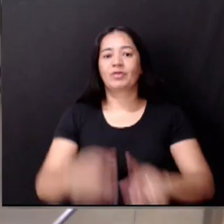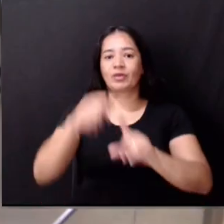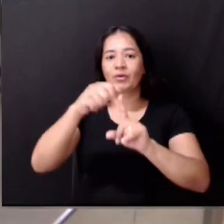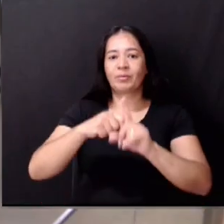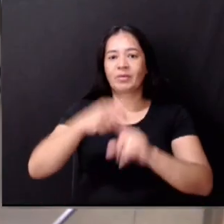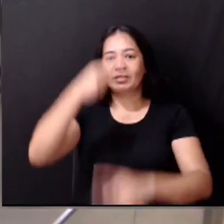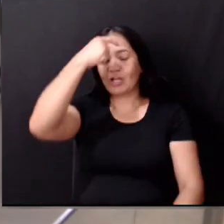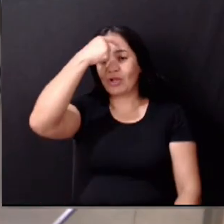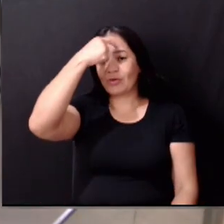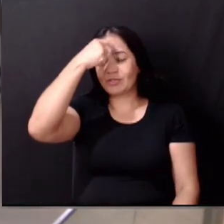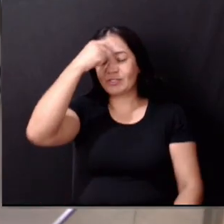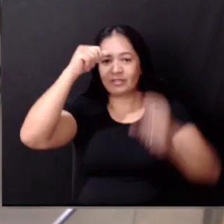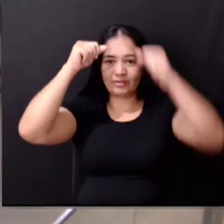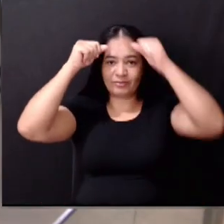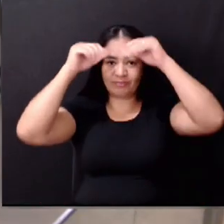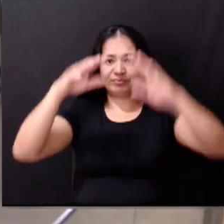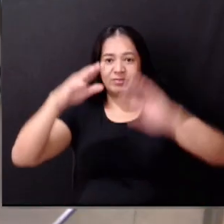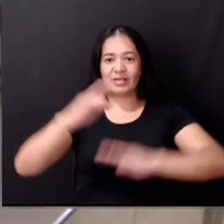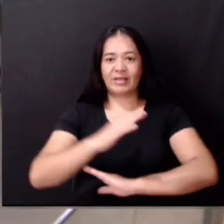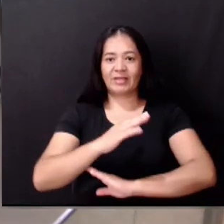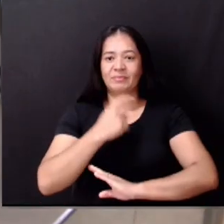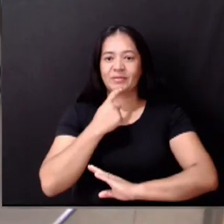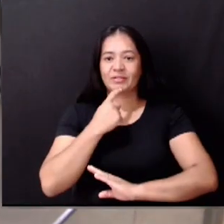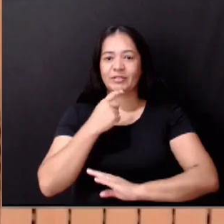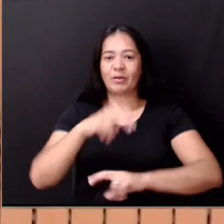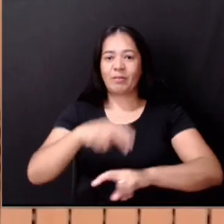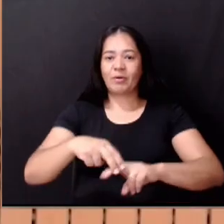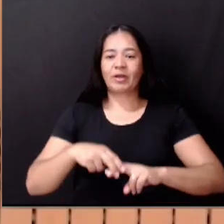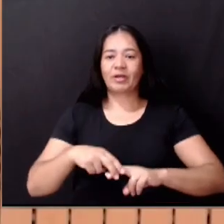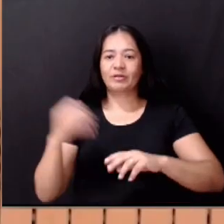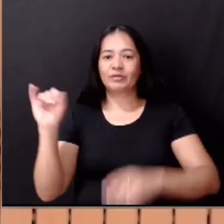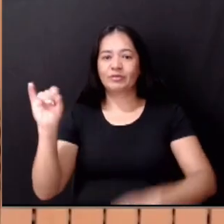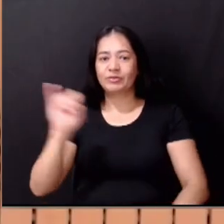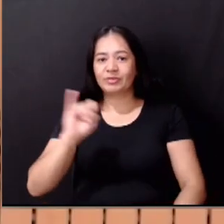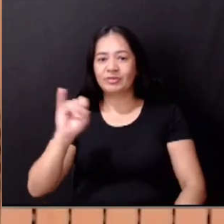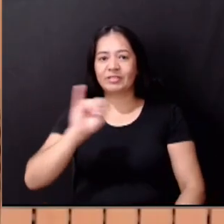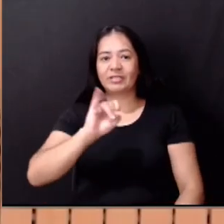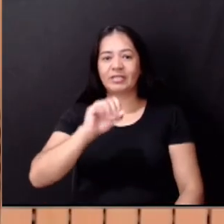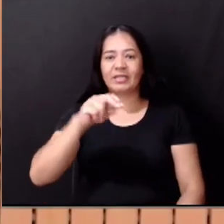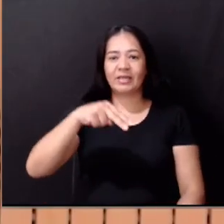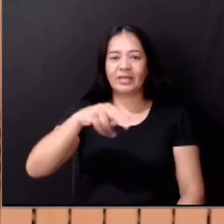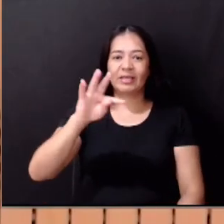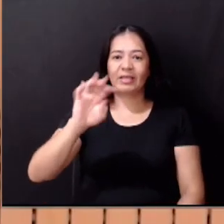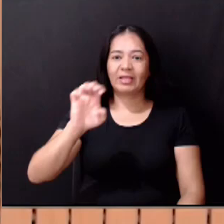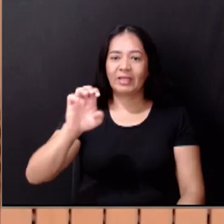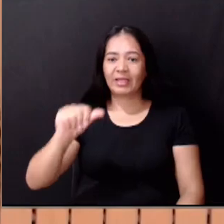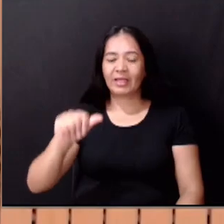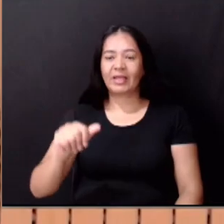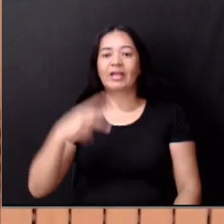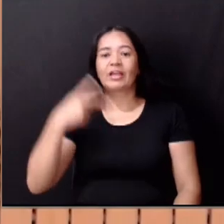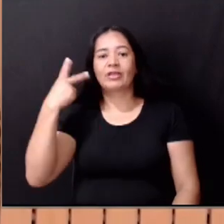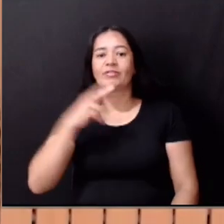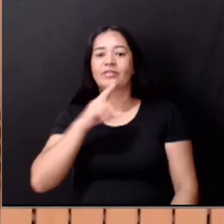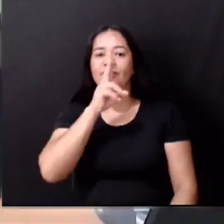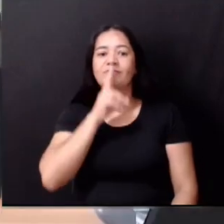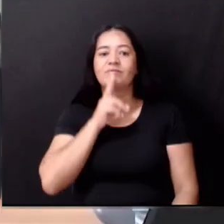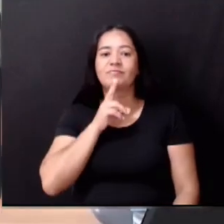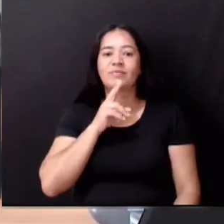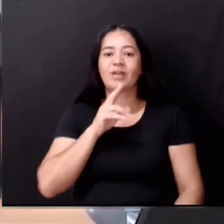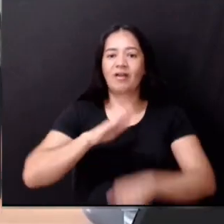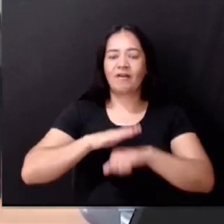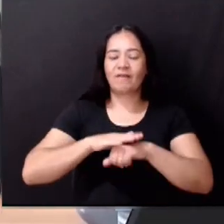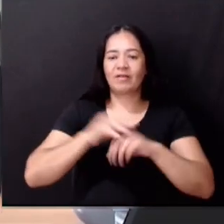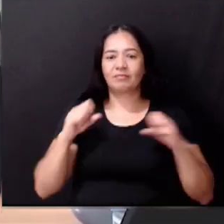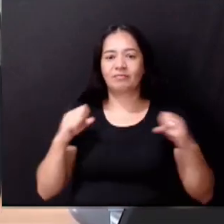de Campinas, por intermédio do Instituto Intea e do vereador Nelson Osri, realiza seminário dedicado